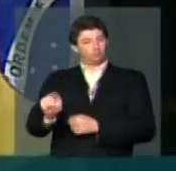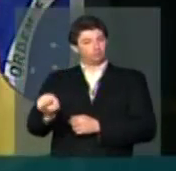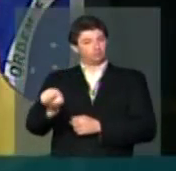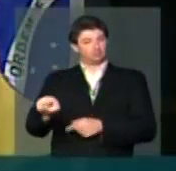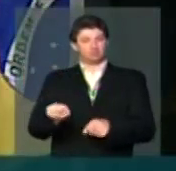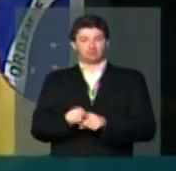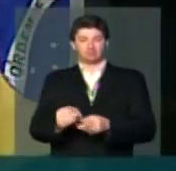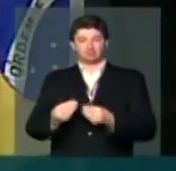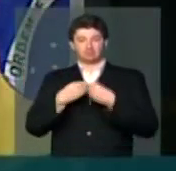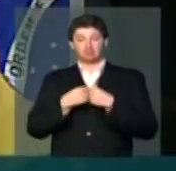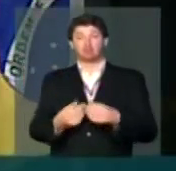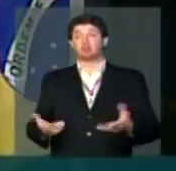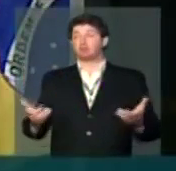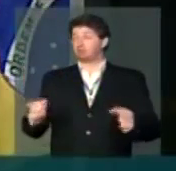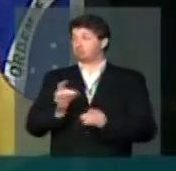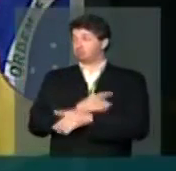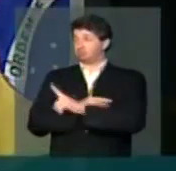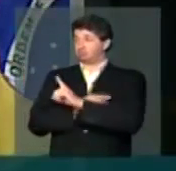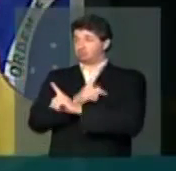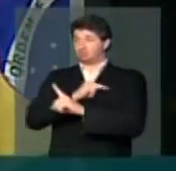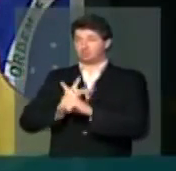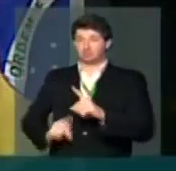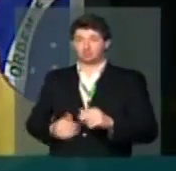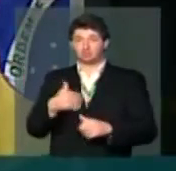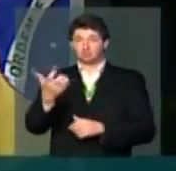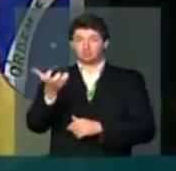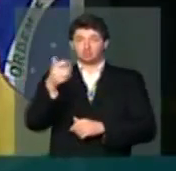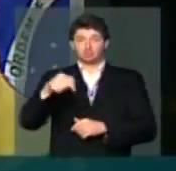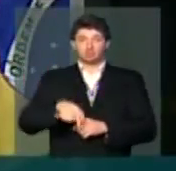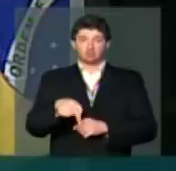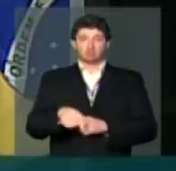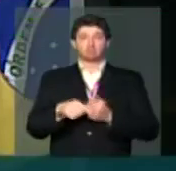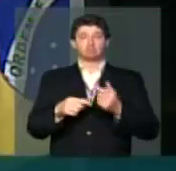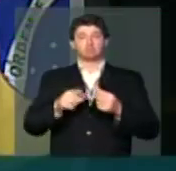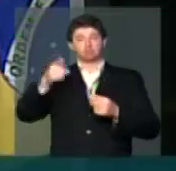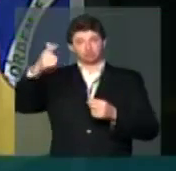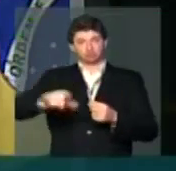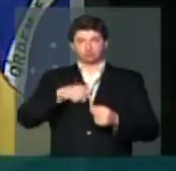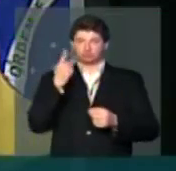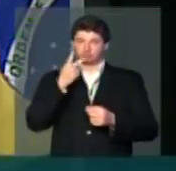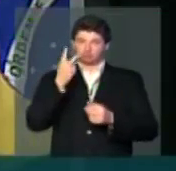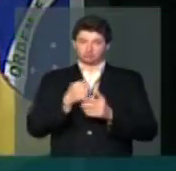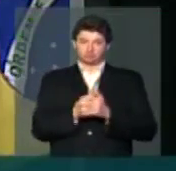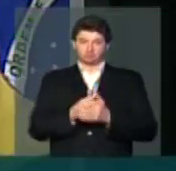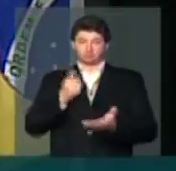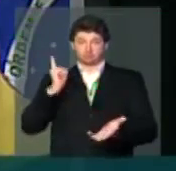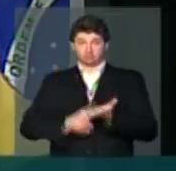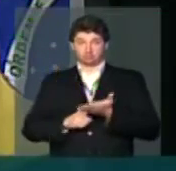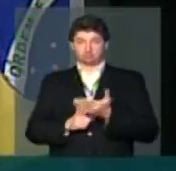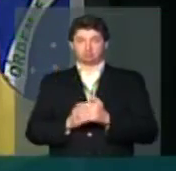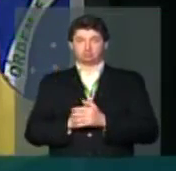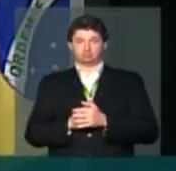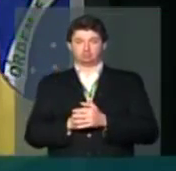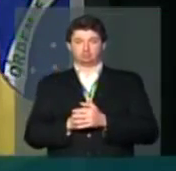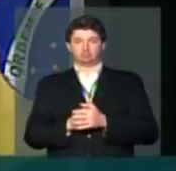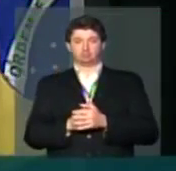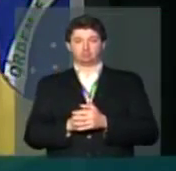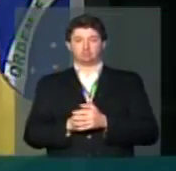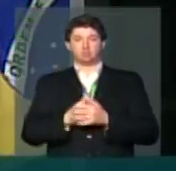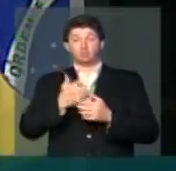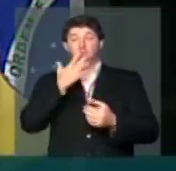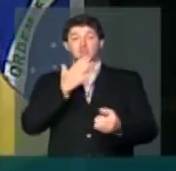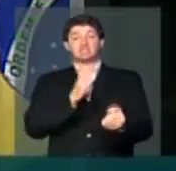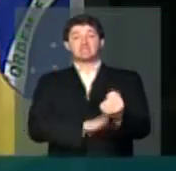disso. Mas já encerrando, senhor presidente, quero aqui apenas reafirmar um compromisso de